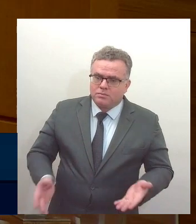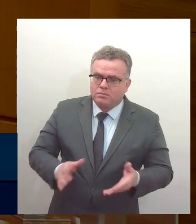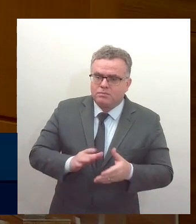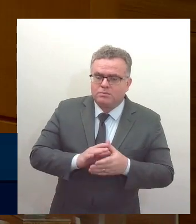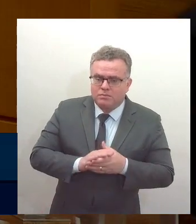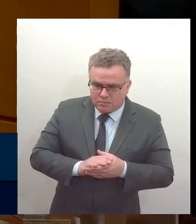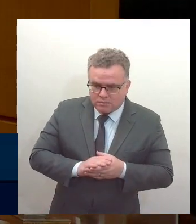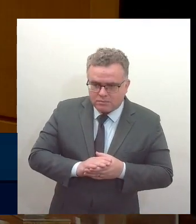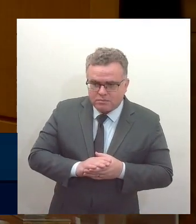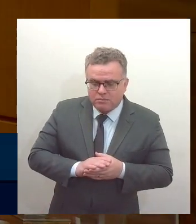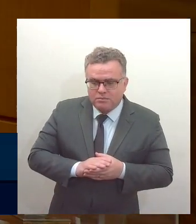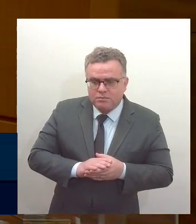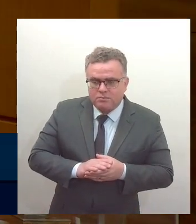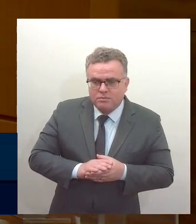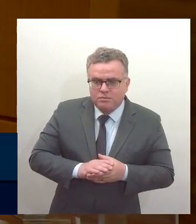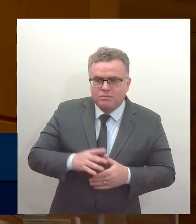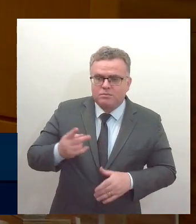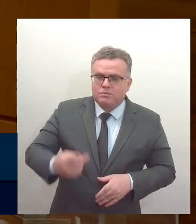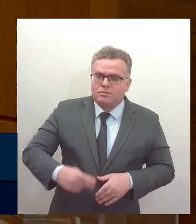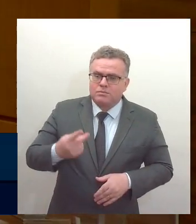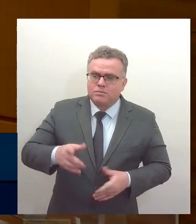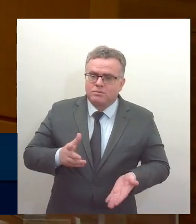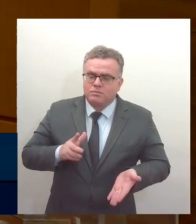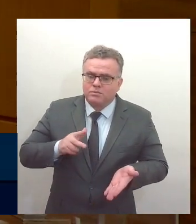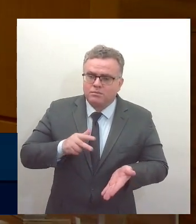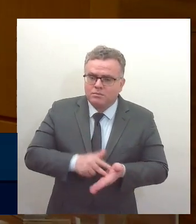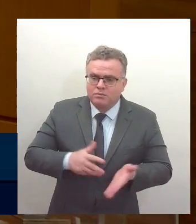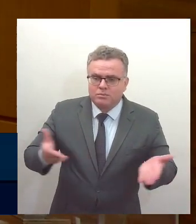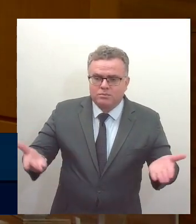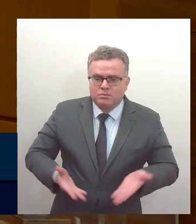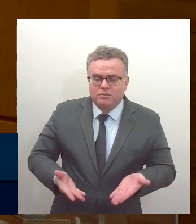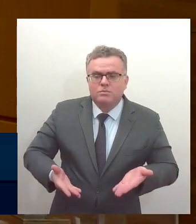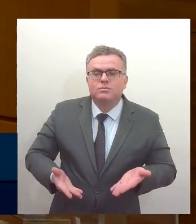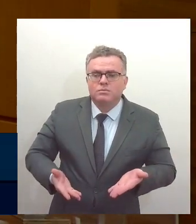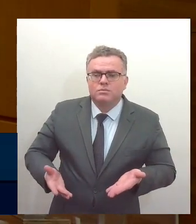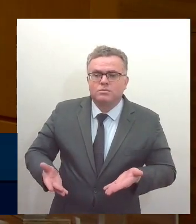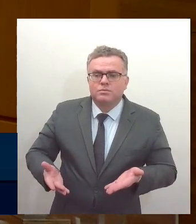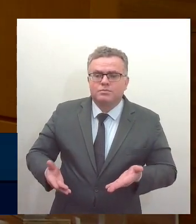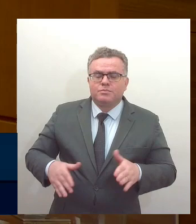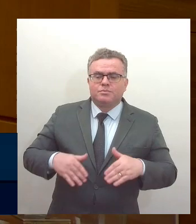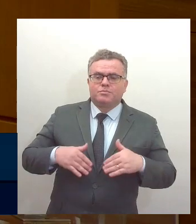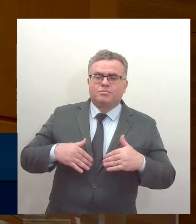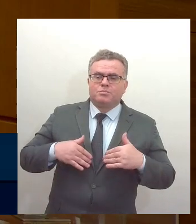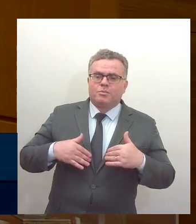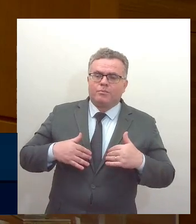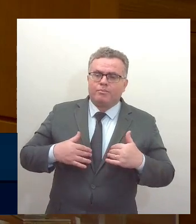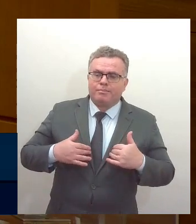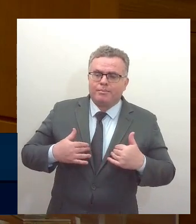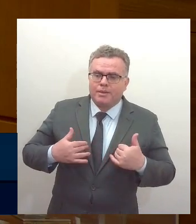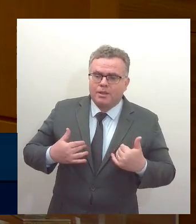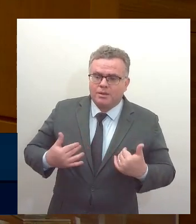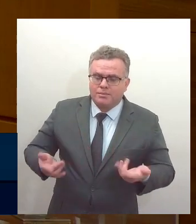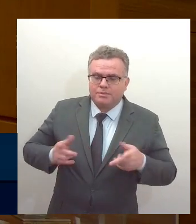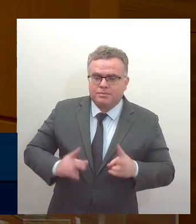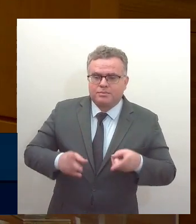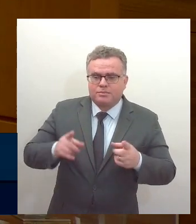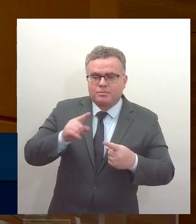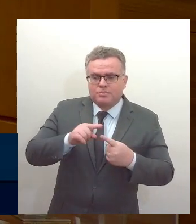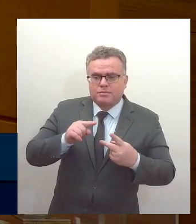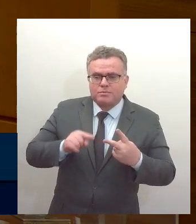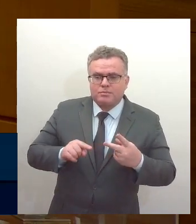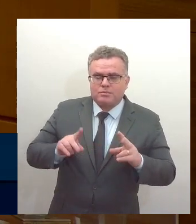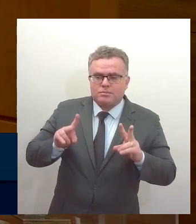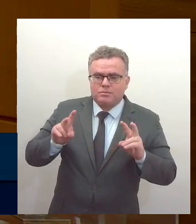grande expediente para trazer aqui, deputado Garibaldo Mendonça, dois temas. Um, já pedindo o